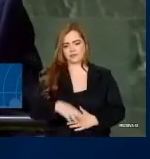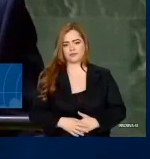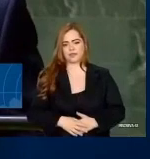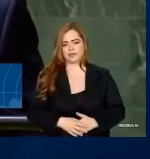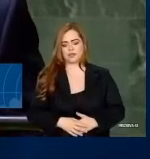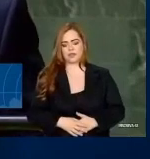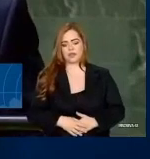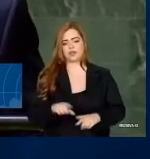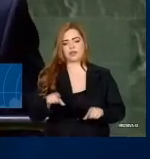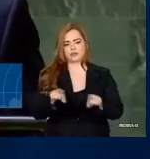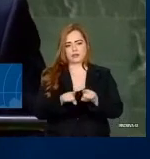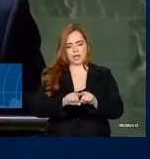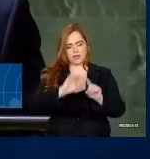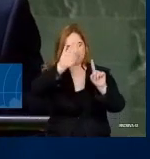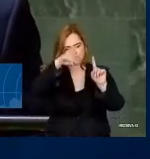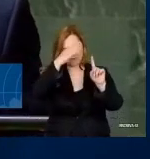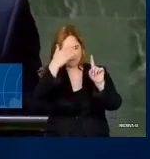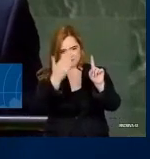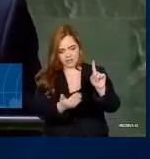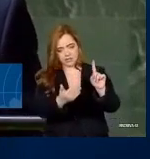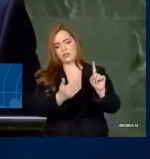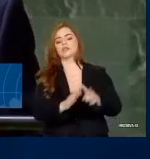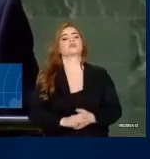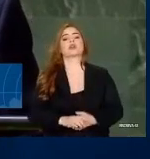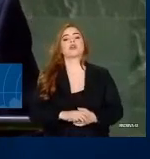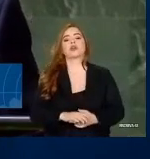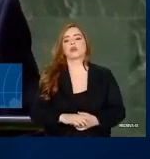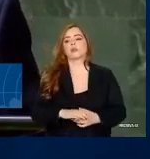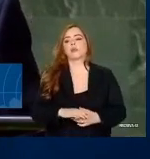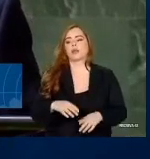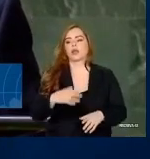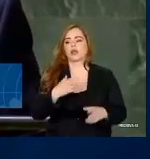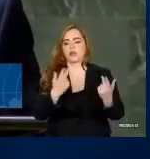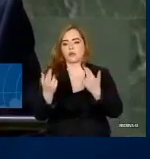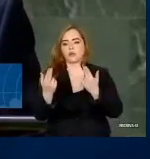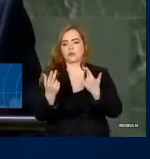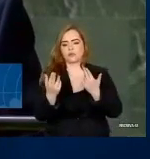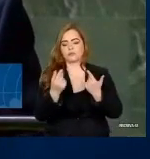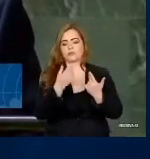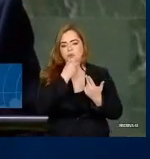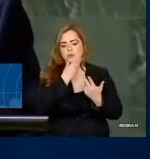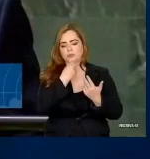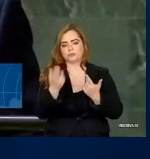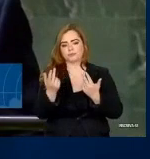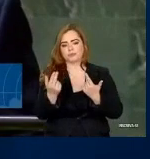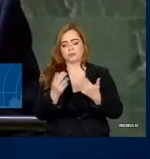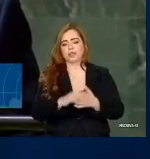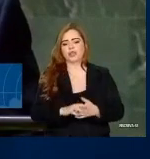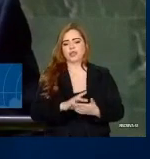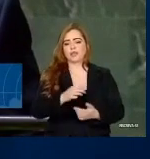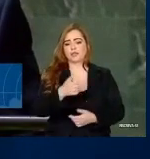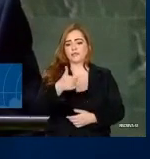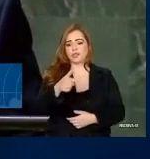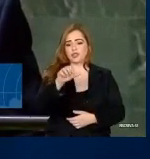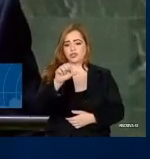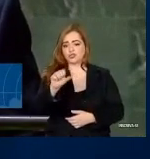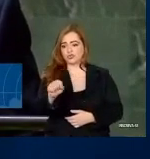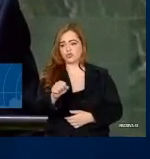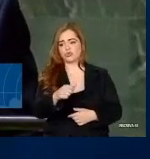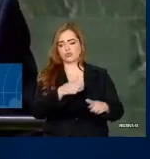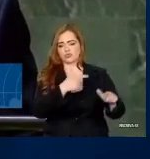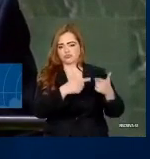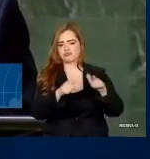que escreve, o ex-assessor Celso Amorim. Então, ele faz aquele discurso politicamente correto e tal, né?